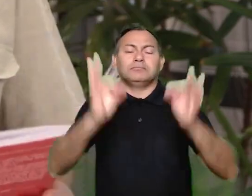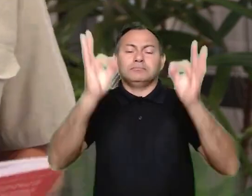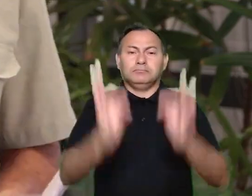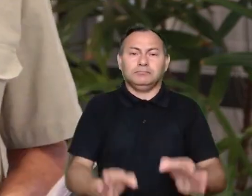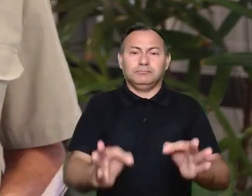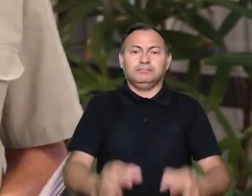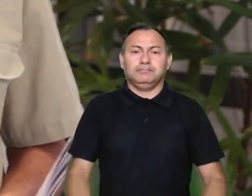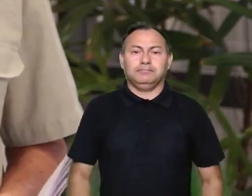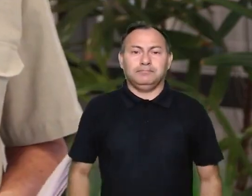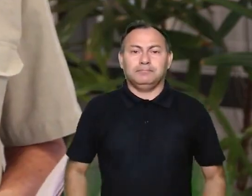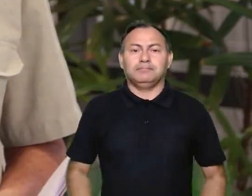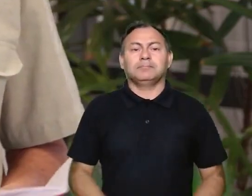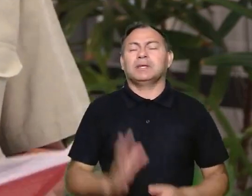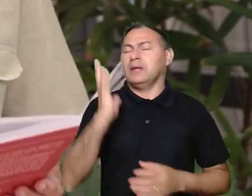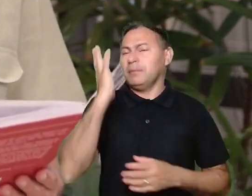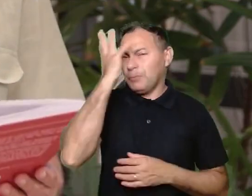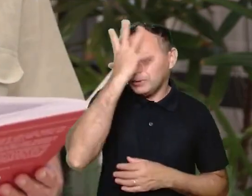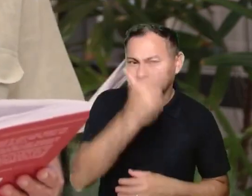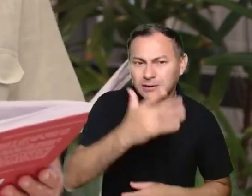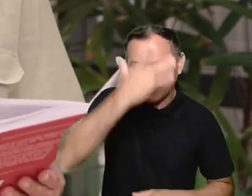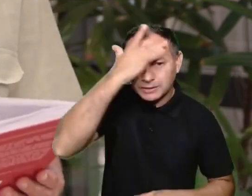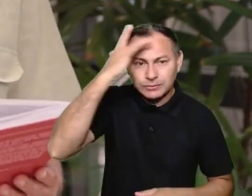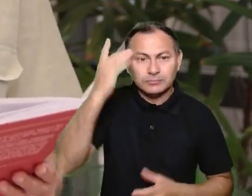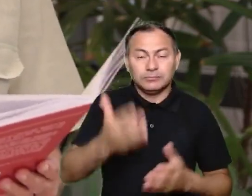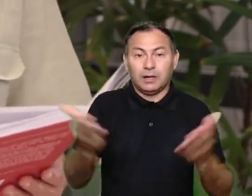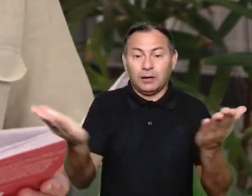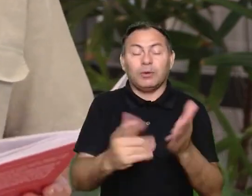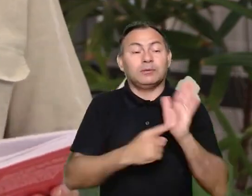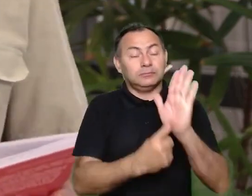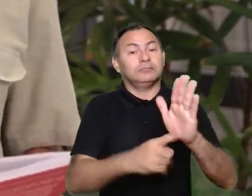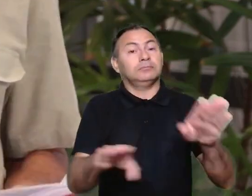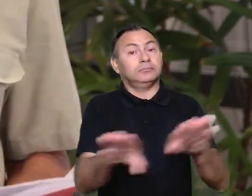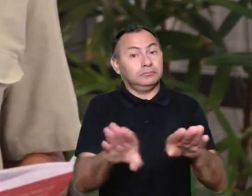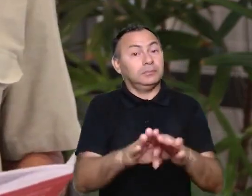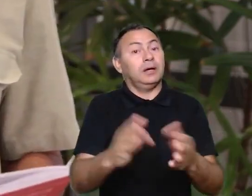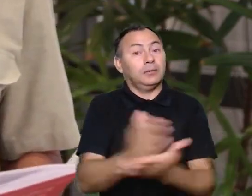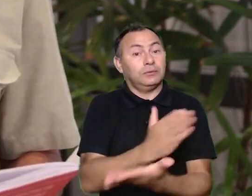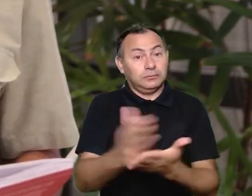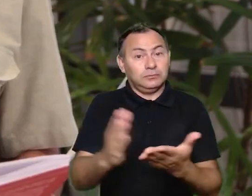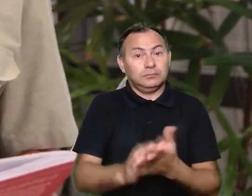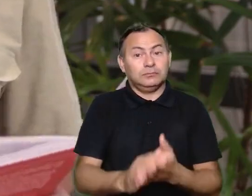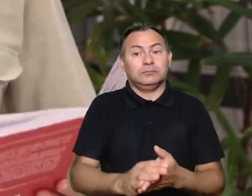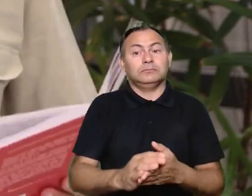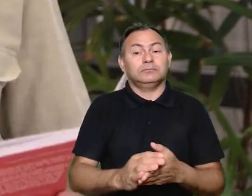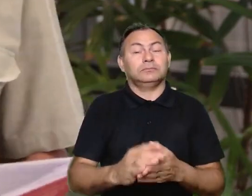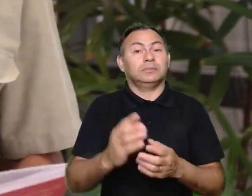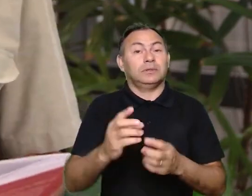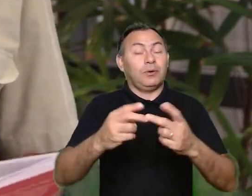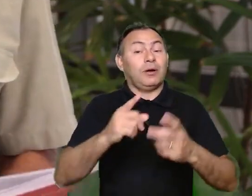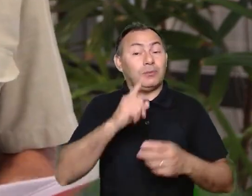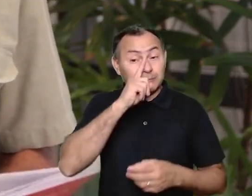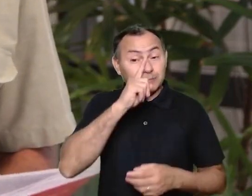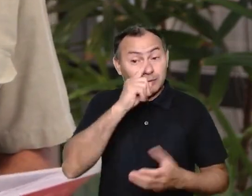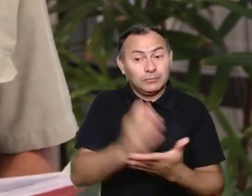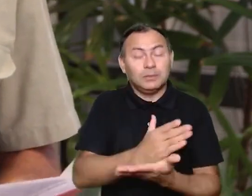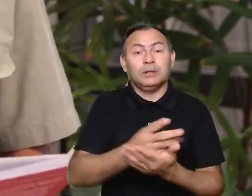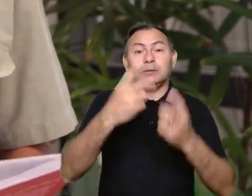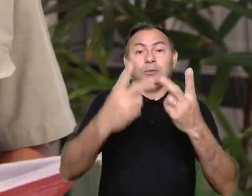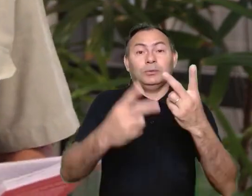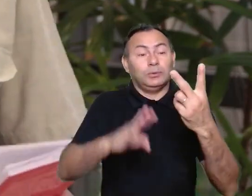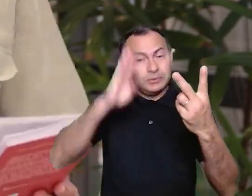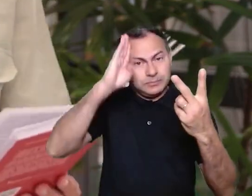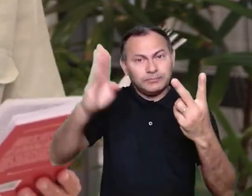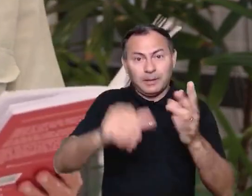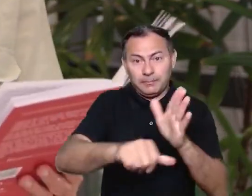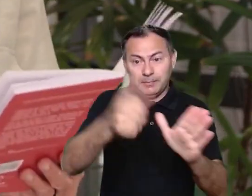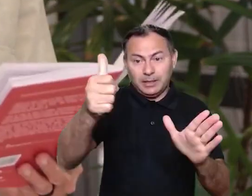mais convicta. Que beleza, hein, gente? Agora, ele aponta também algumas tentações, alguns perigos.